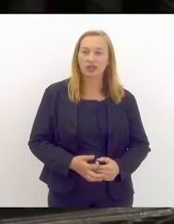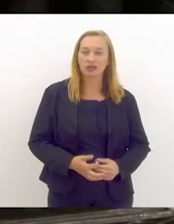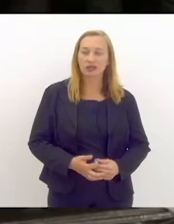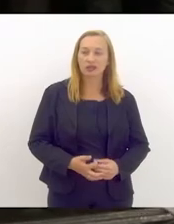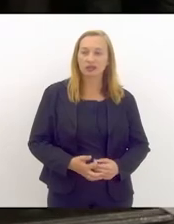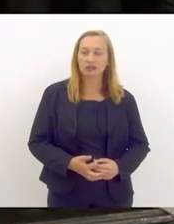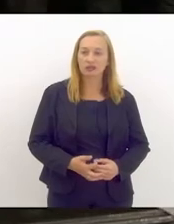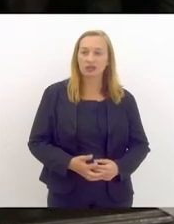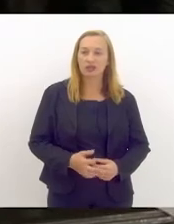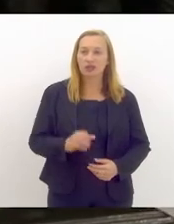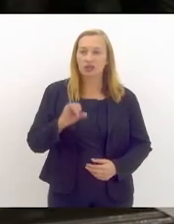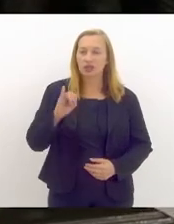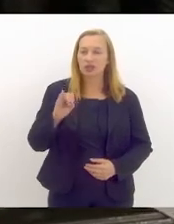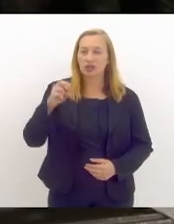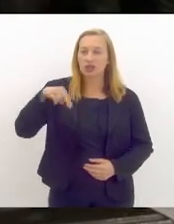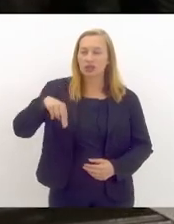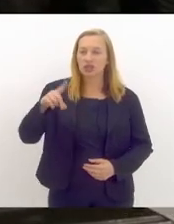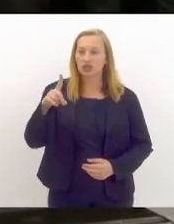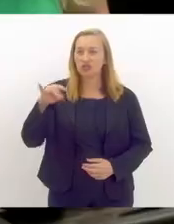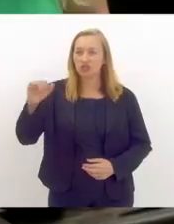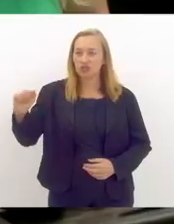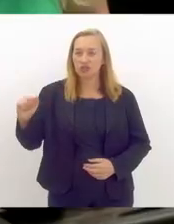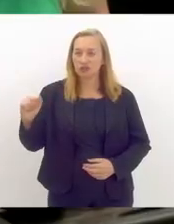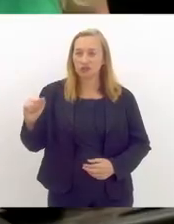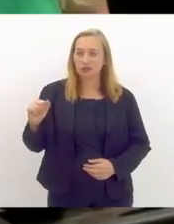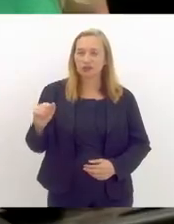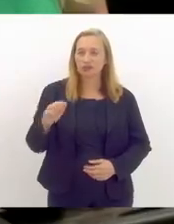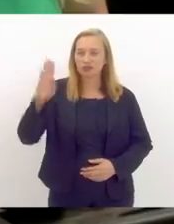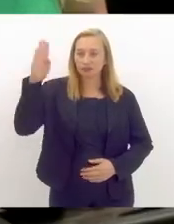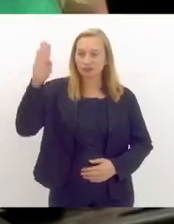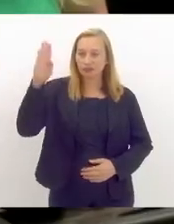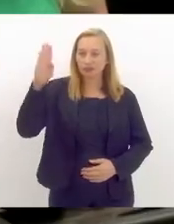Índia Armelau. Assim o prometo.